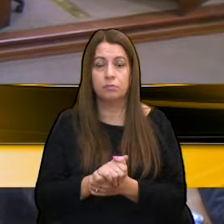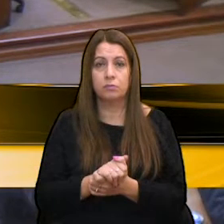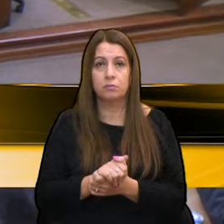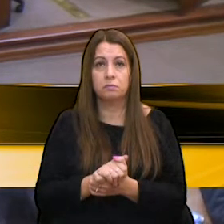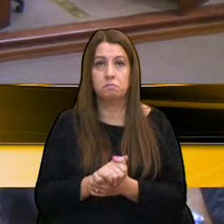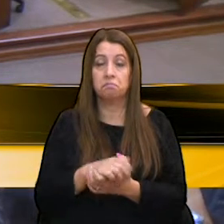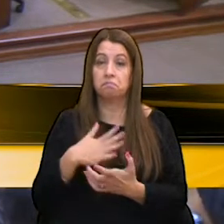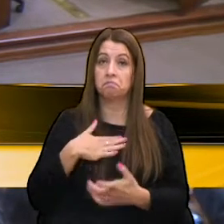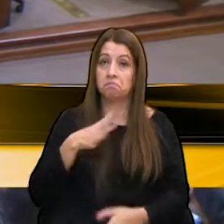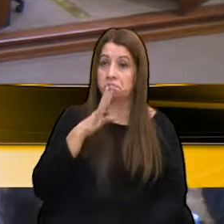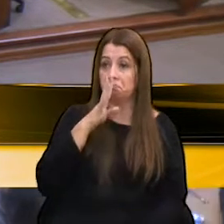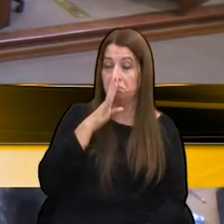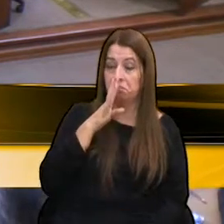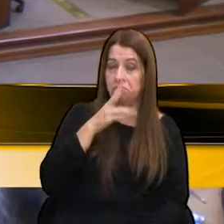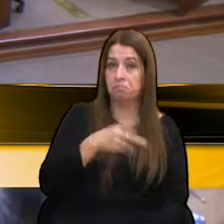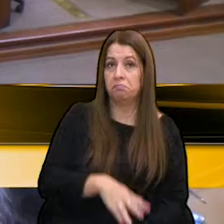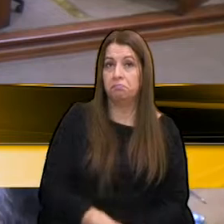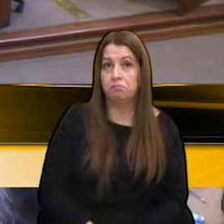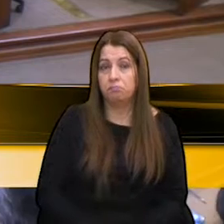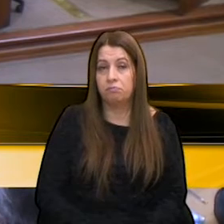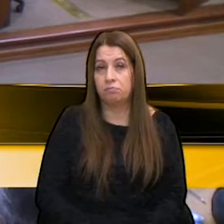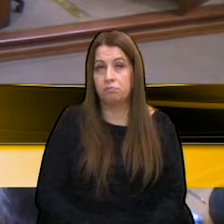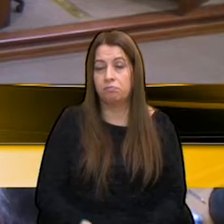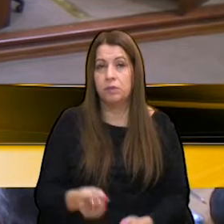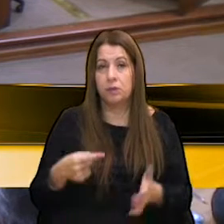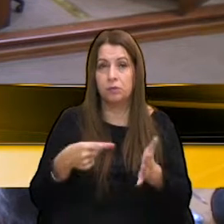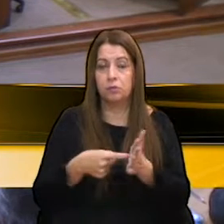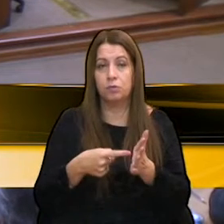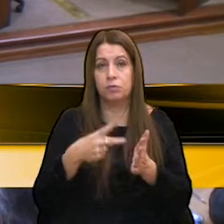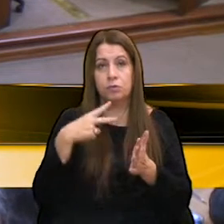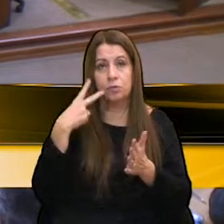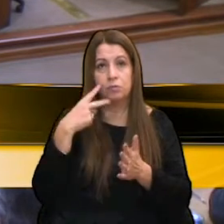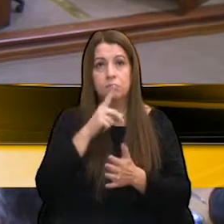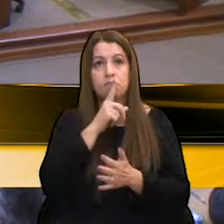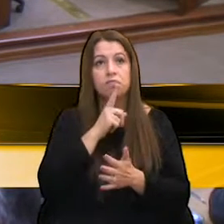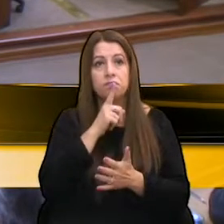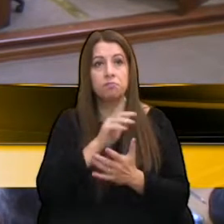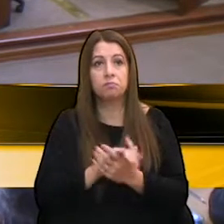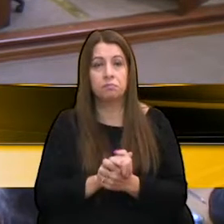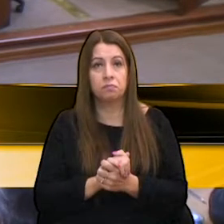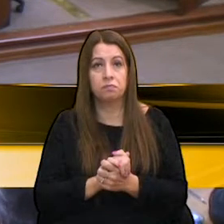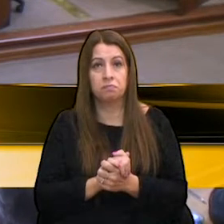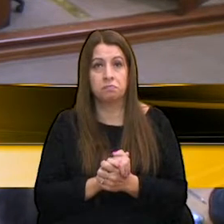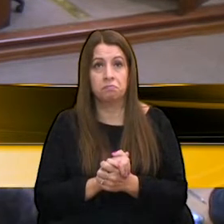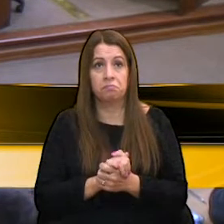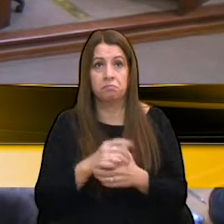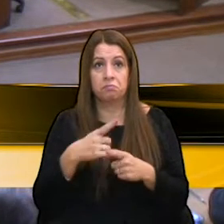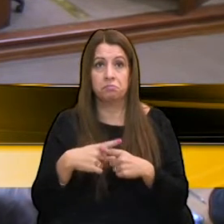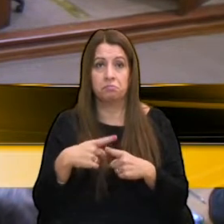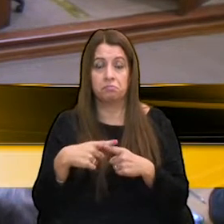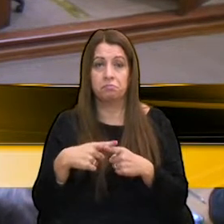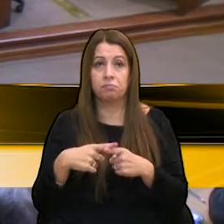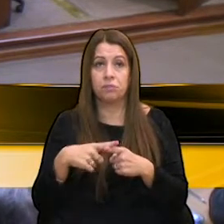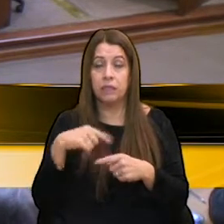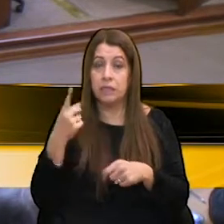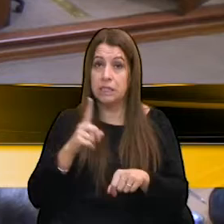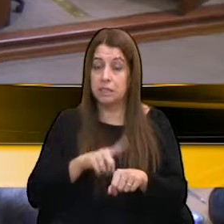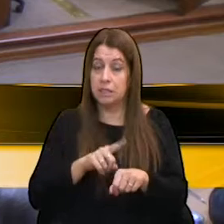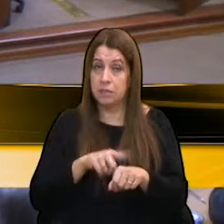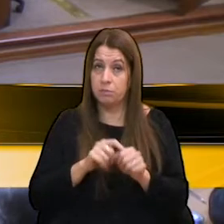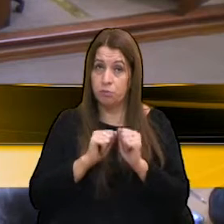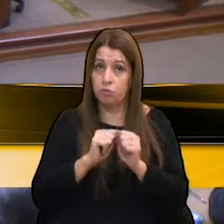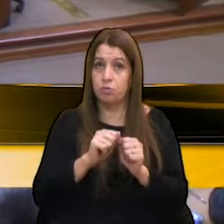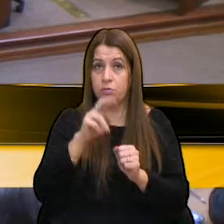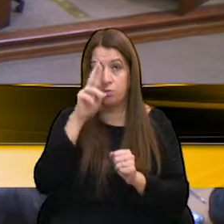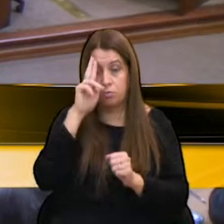fiquei até impressionado com a denúncia do vereador Alberto Menegos, porque nesses períodos que eu estive à